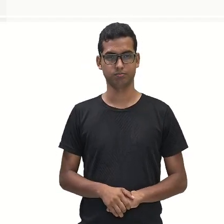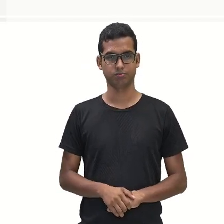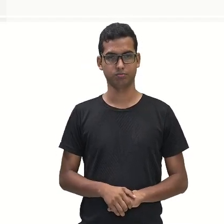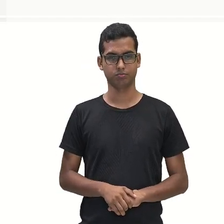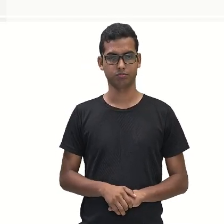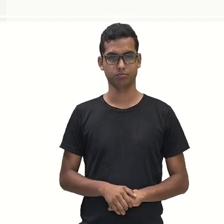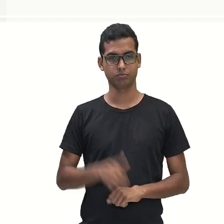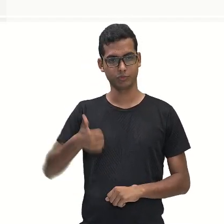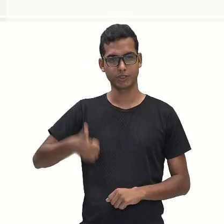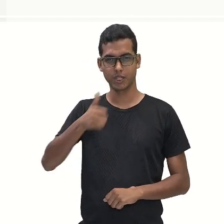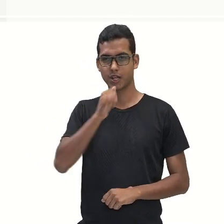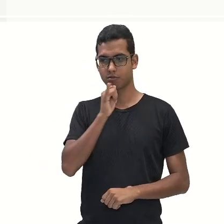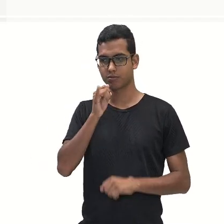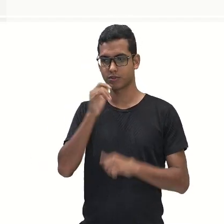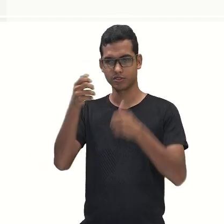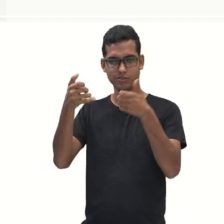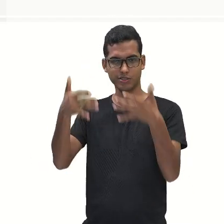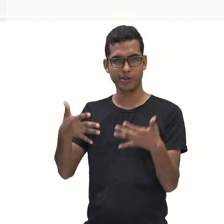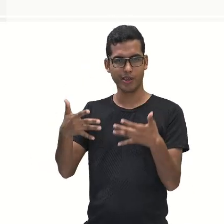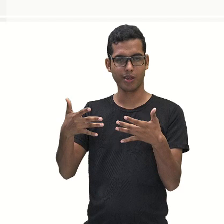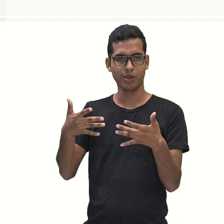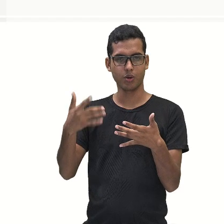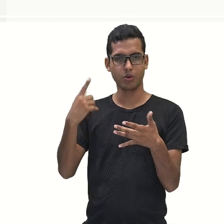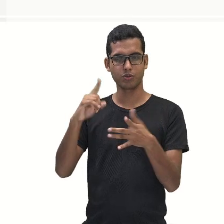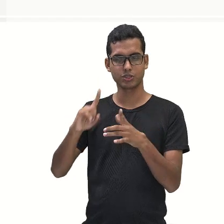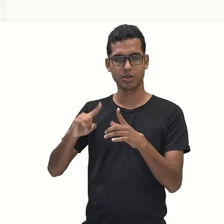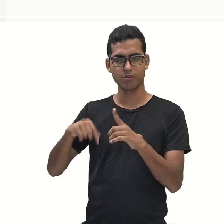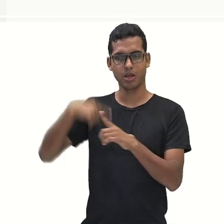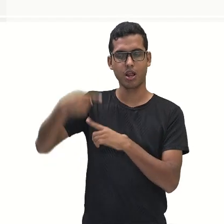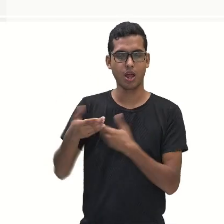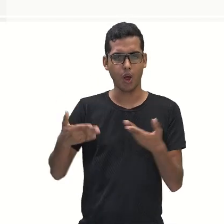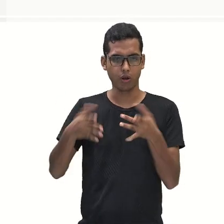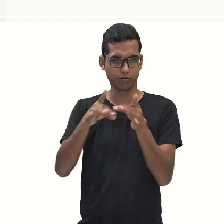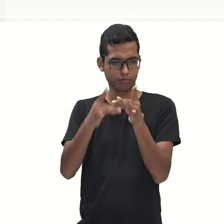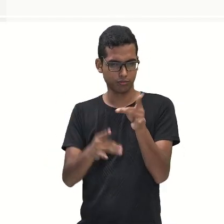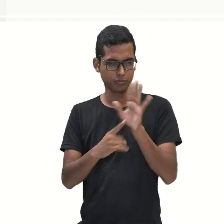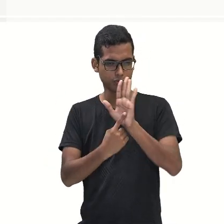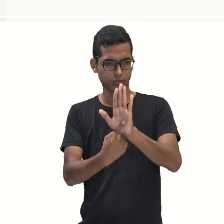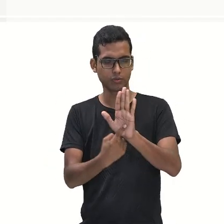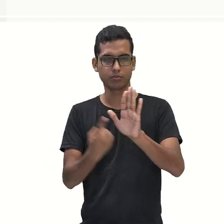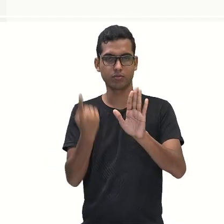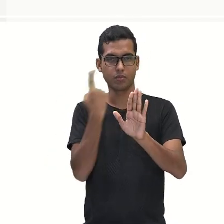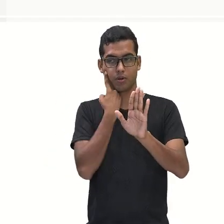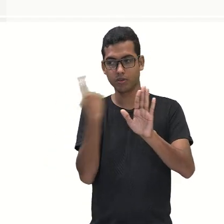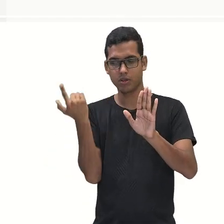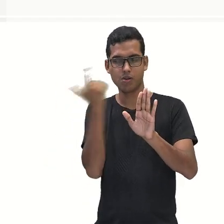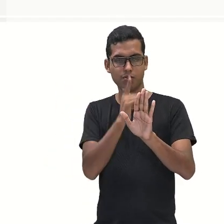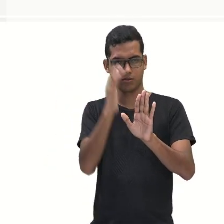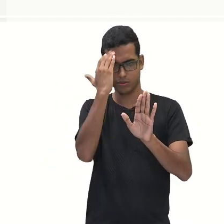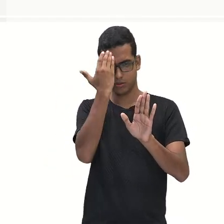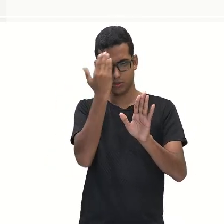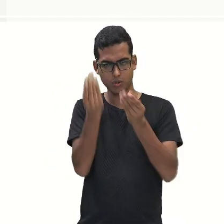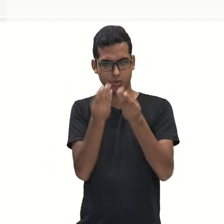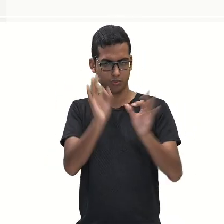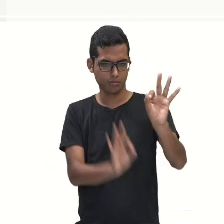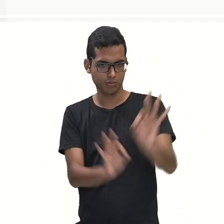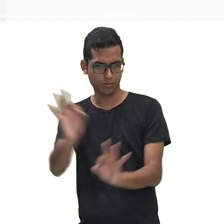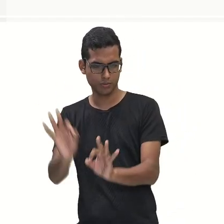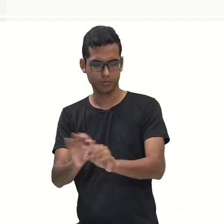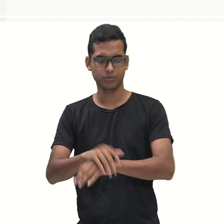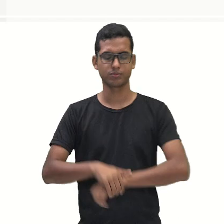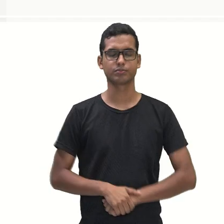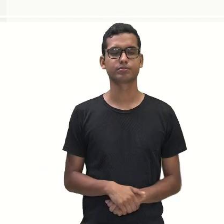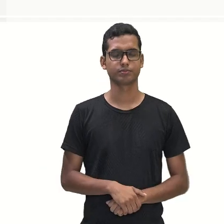essa fórmula resolutiva, mas agora eu estou mostrando com todos os detalhes para você não errar nada aí na sua construção, tá bom?